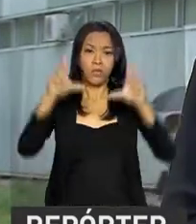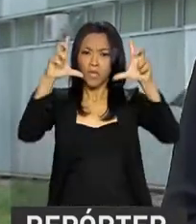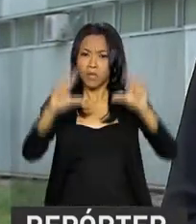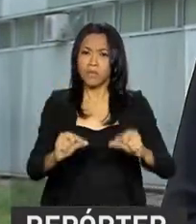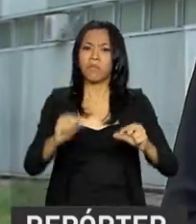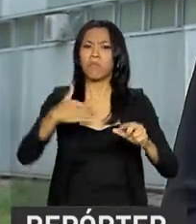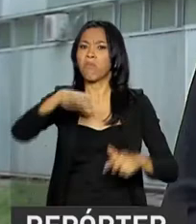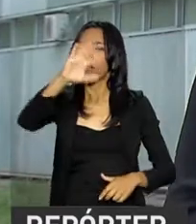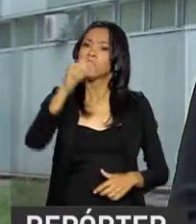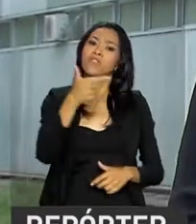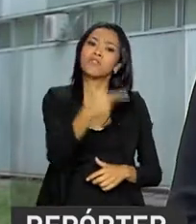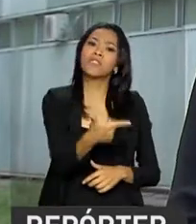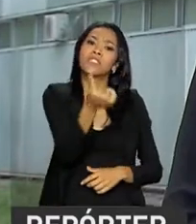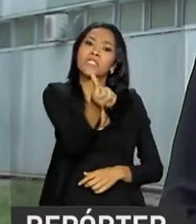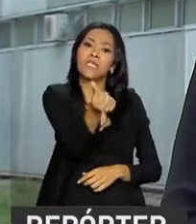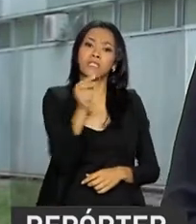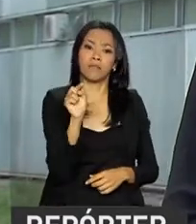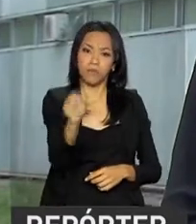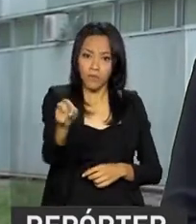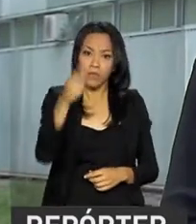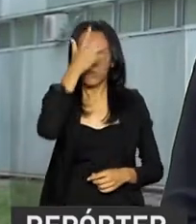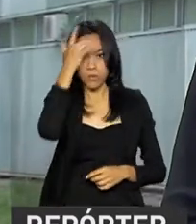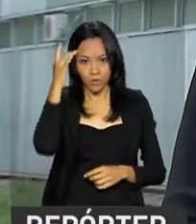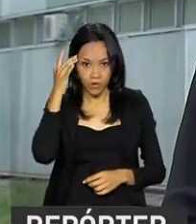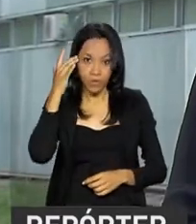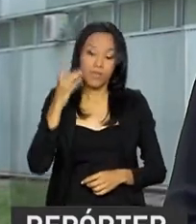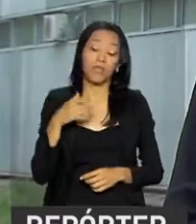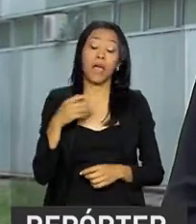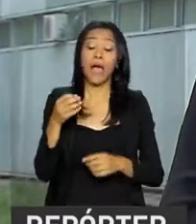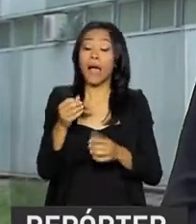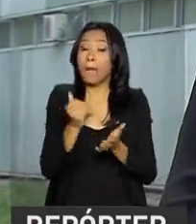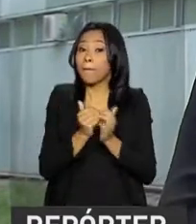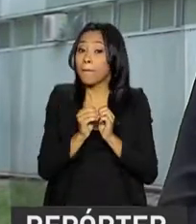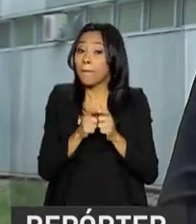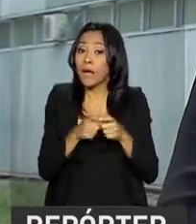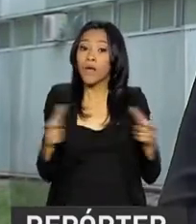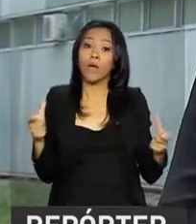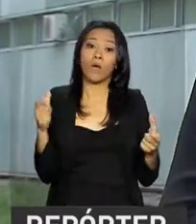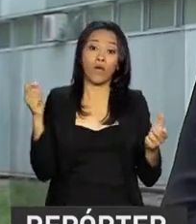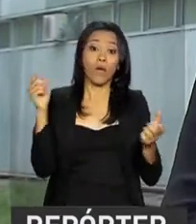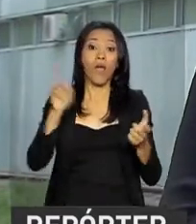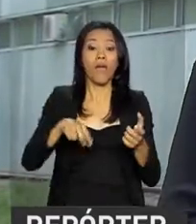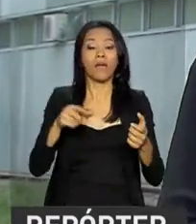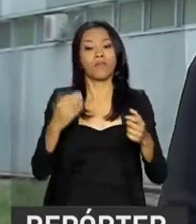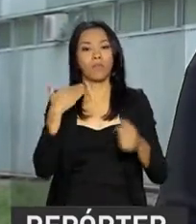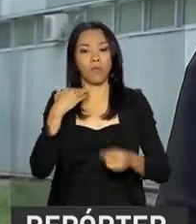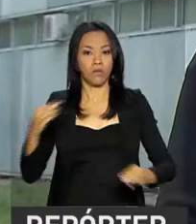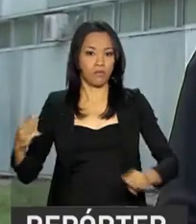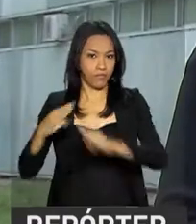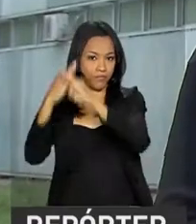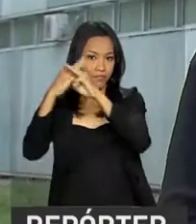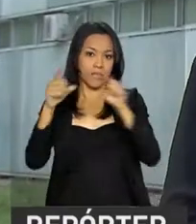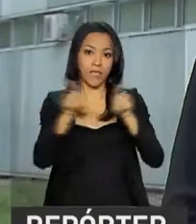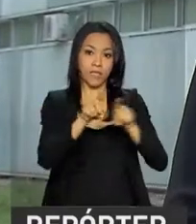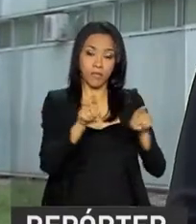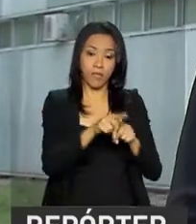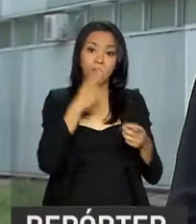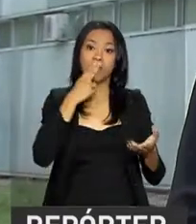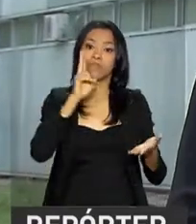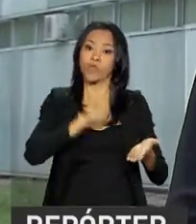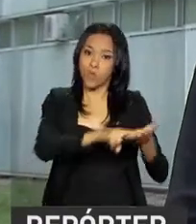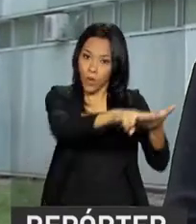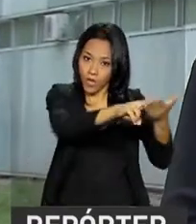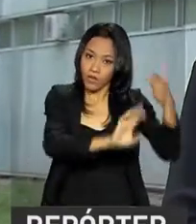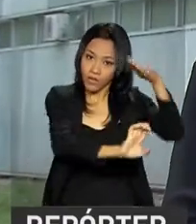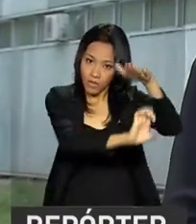26 mil funcionários a maior parte dos desligamentos ocorreu na caixa econômica e nos correios com os planos de